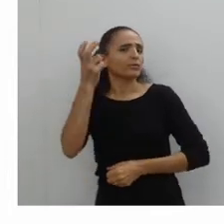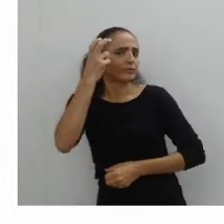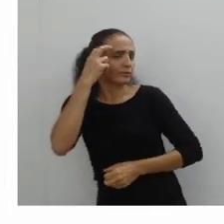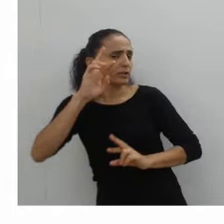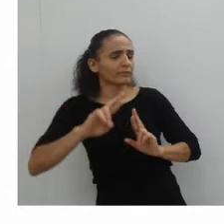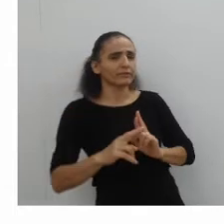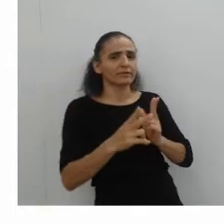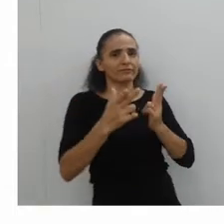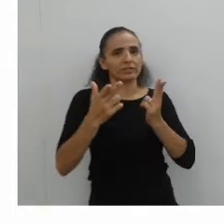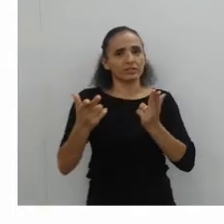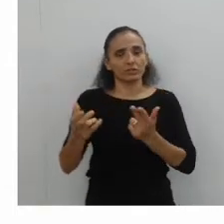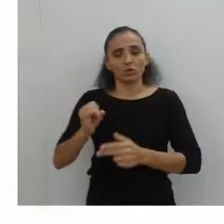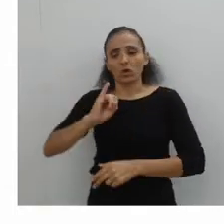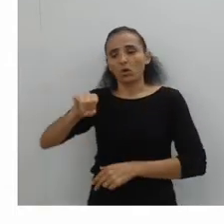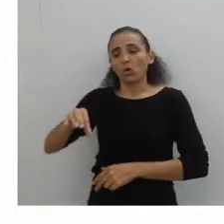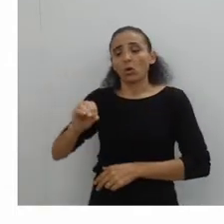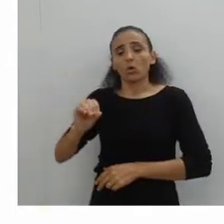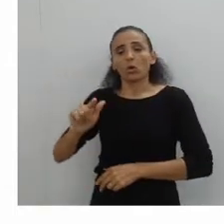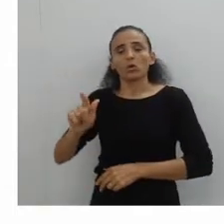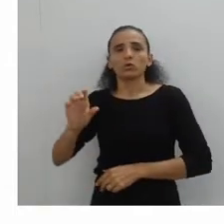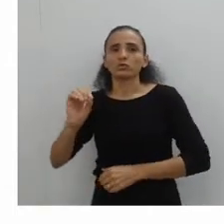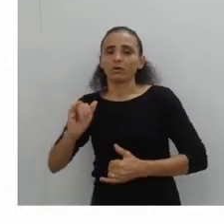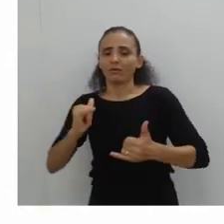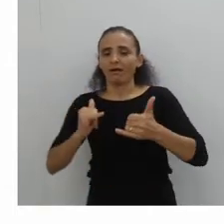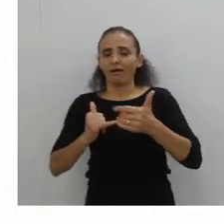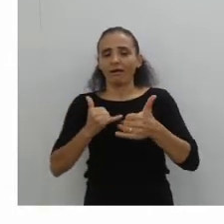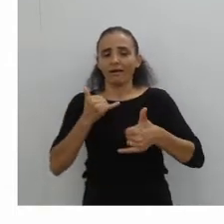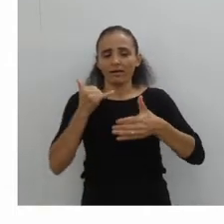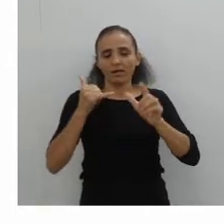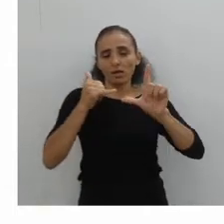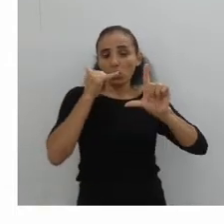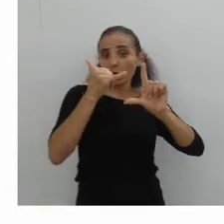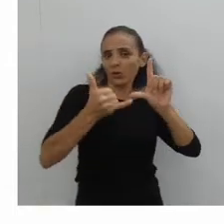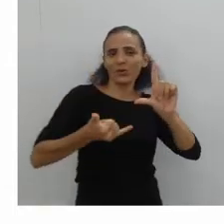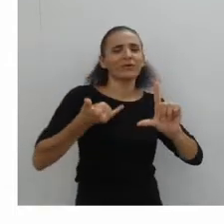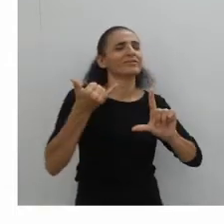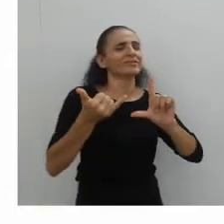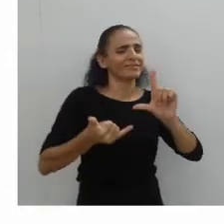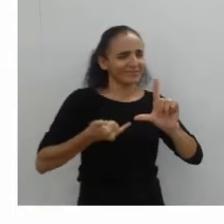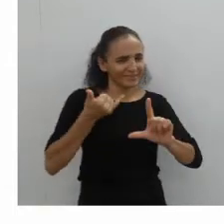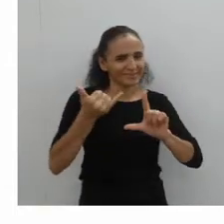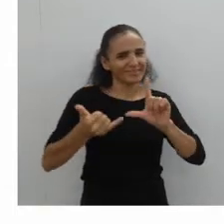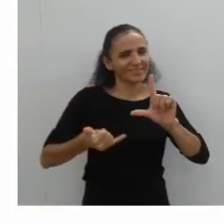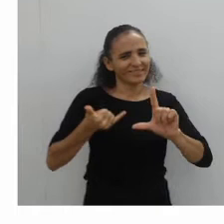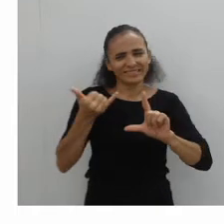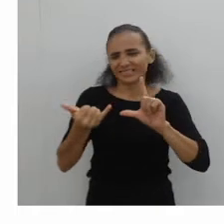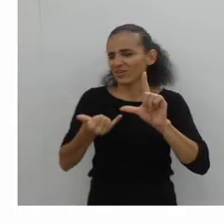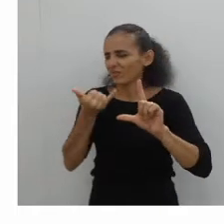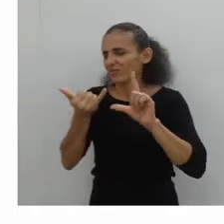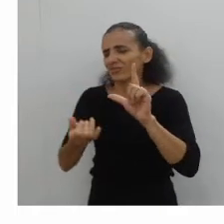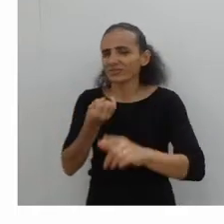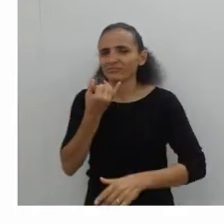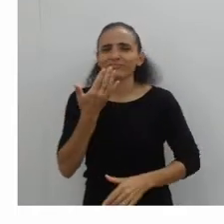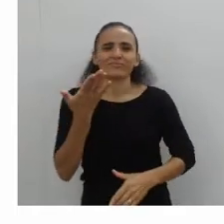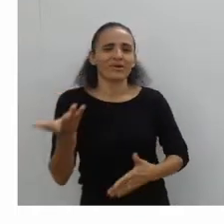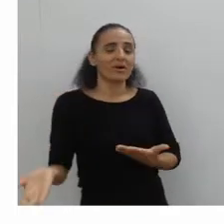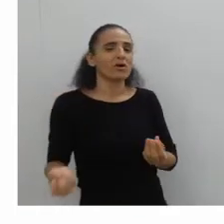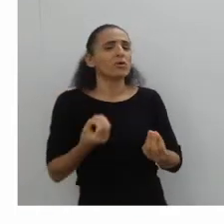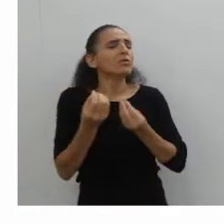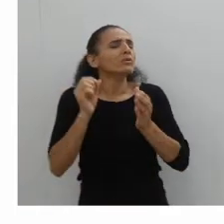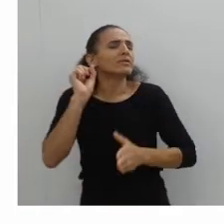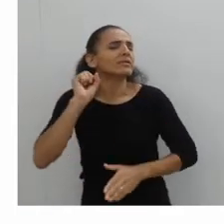diferentes, tá bom? O jogo, ele é lúdico. O que é lúdico? Quando a gente fala de ludicidade, o que é